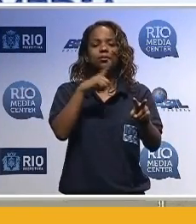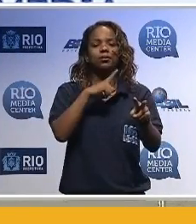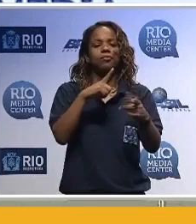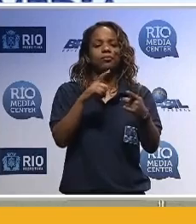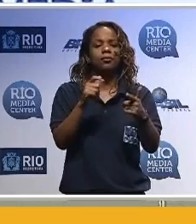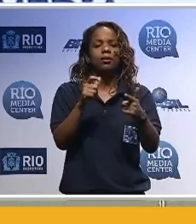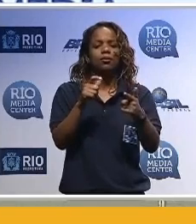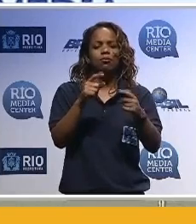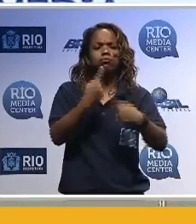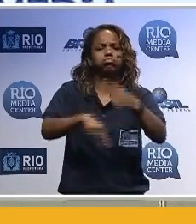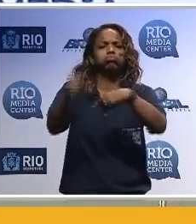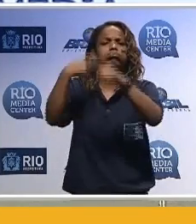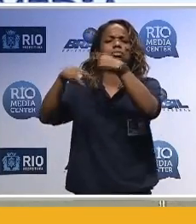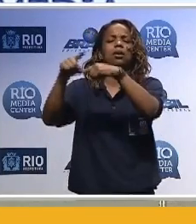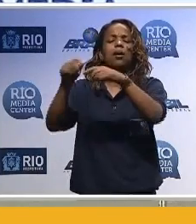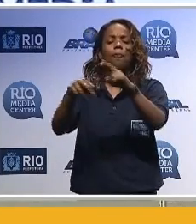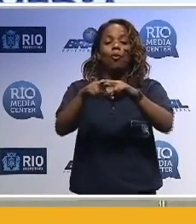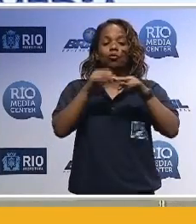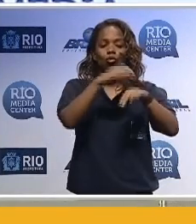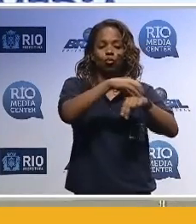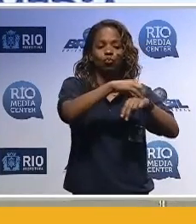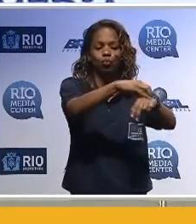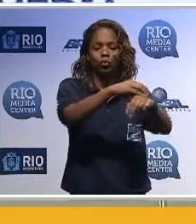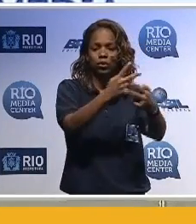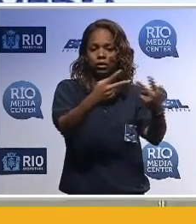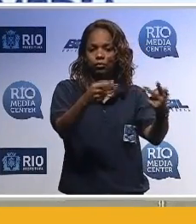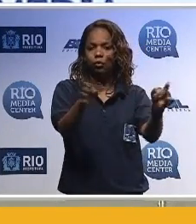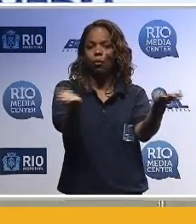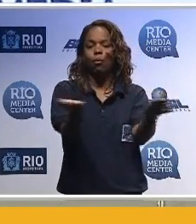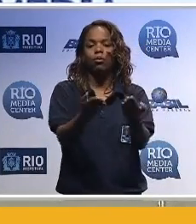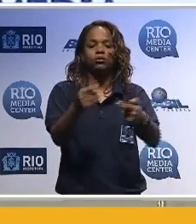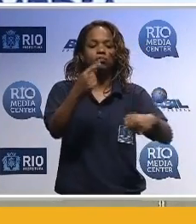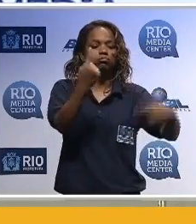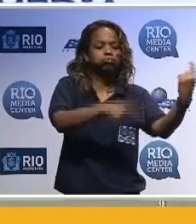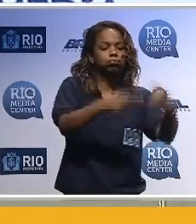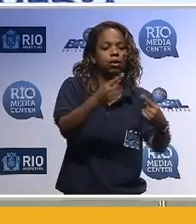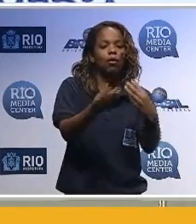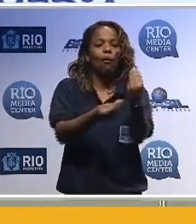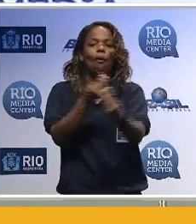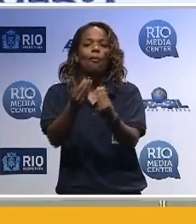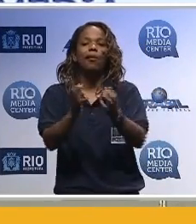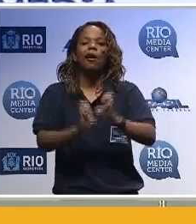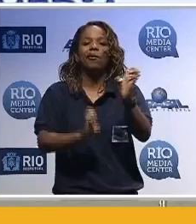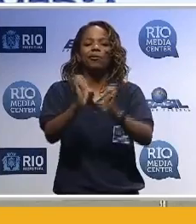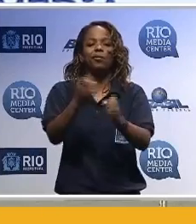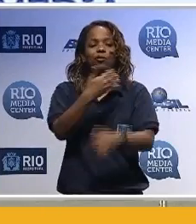grande, porque o turismo hoje é parte das discussões econômicas